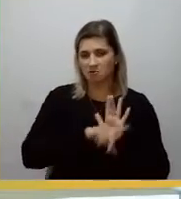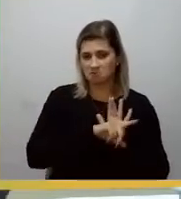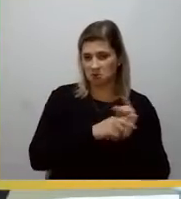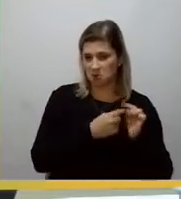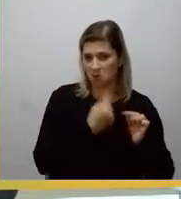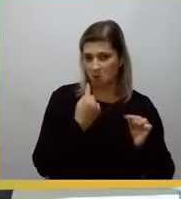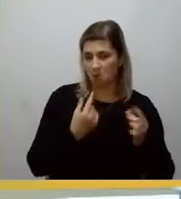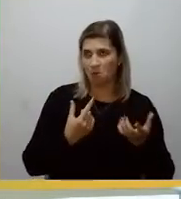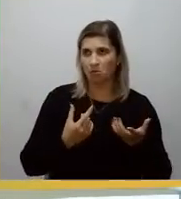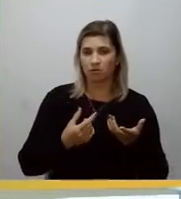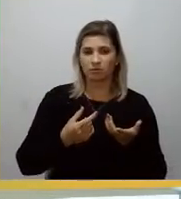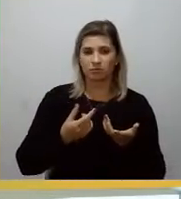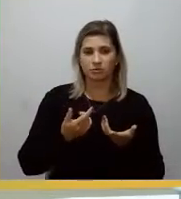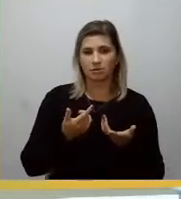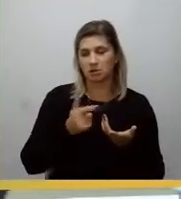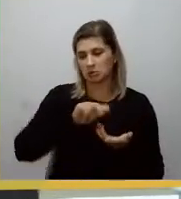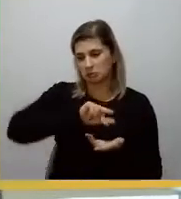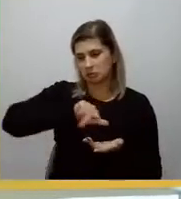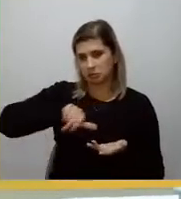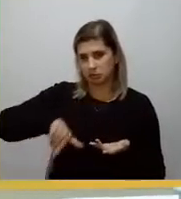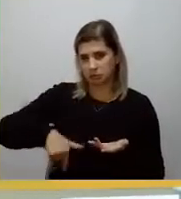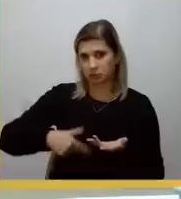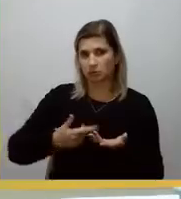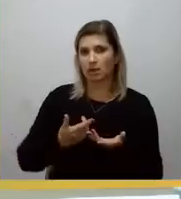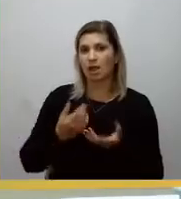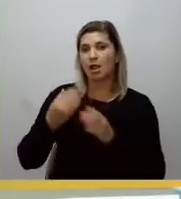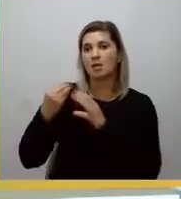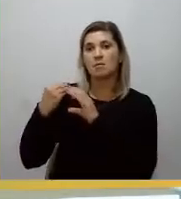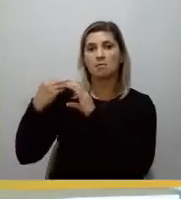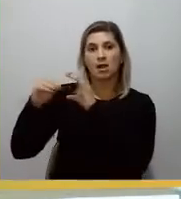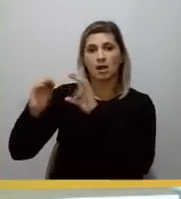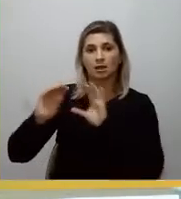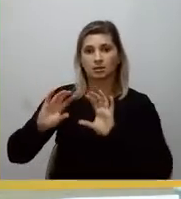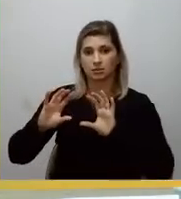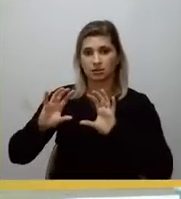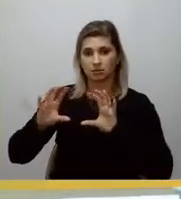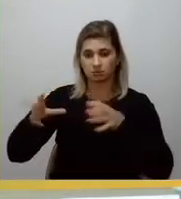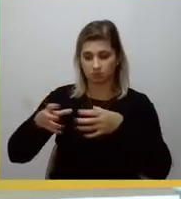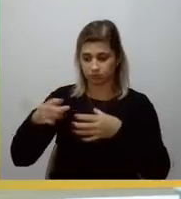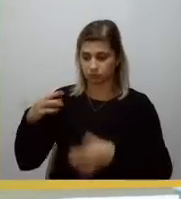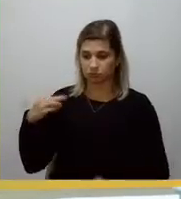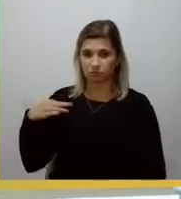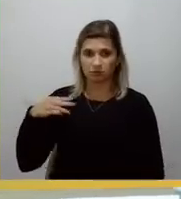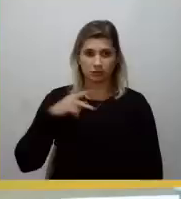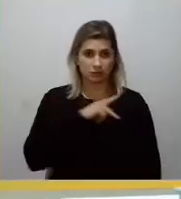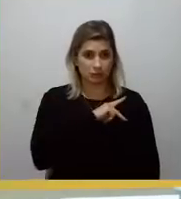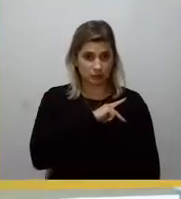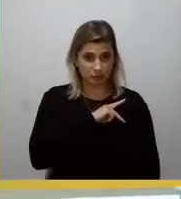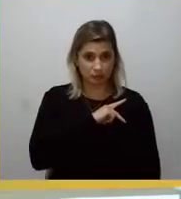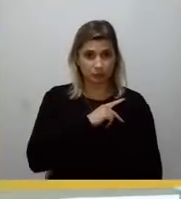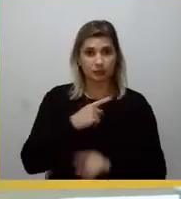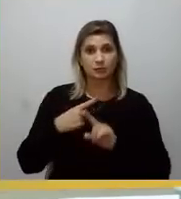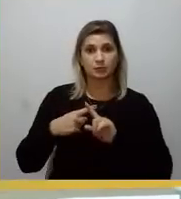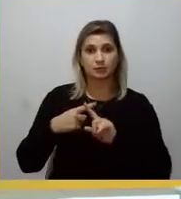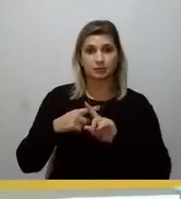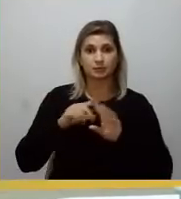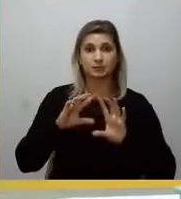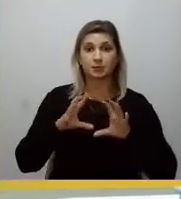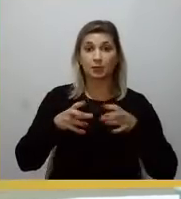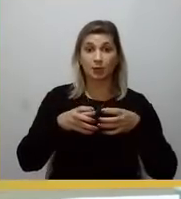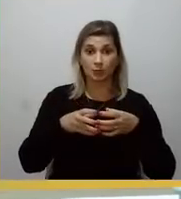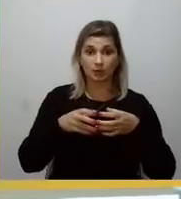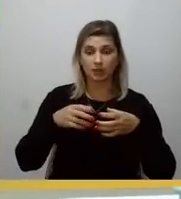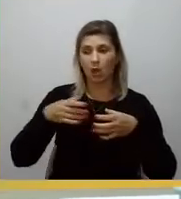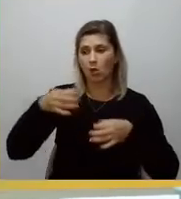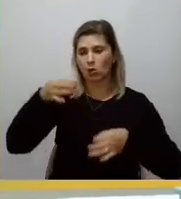que desabone, ser encaminhado para o Ministério Público dar os devidos encaminhamentos, até porque esta comissão ela não julga